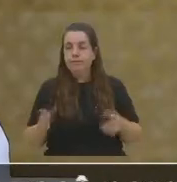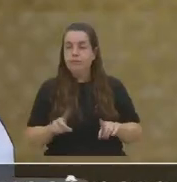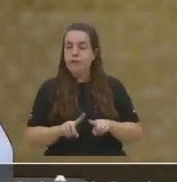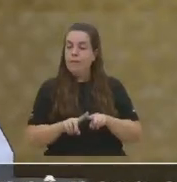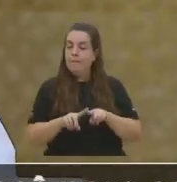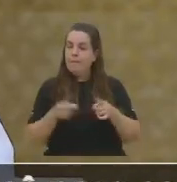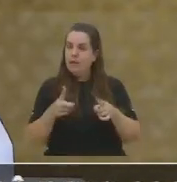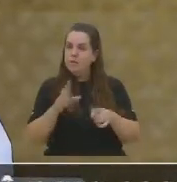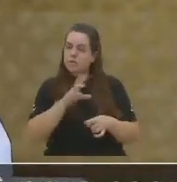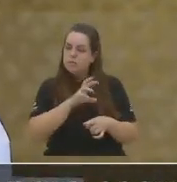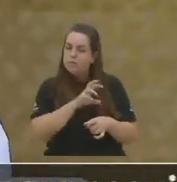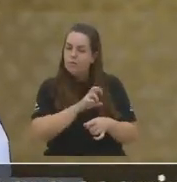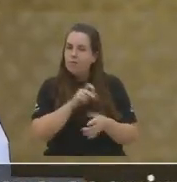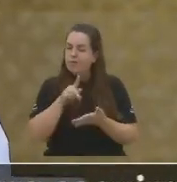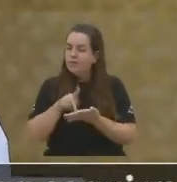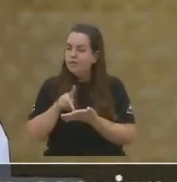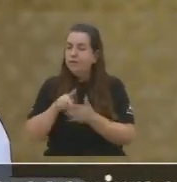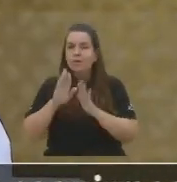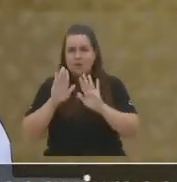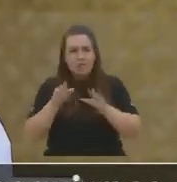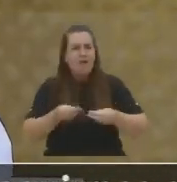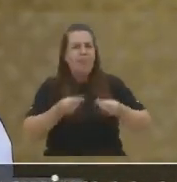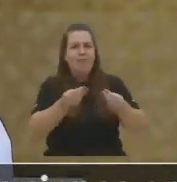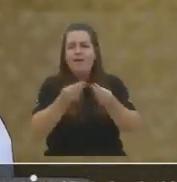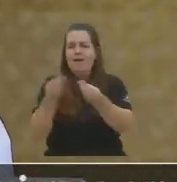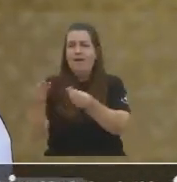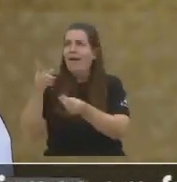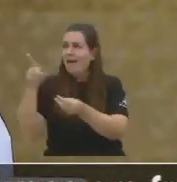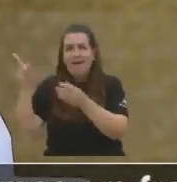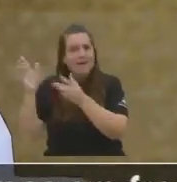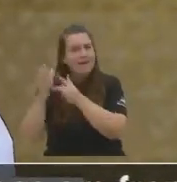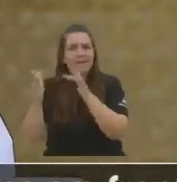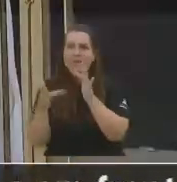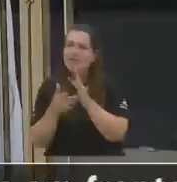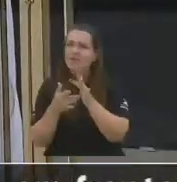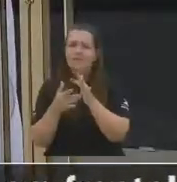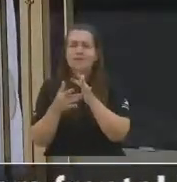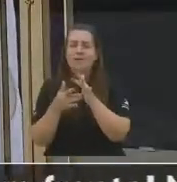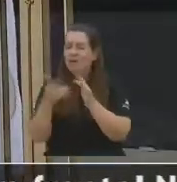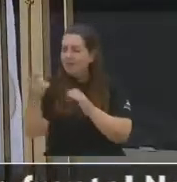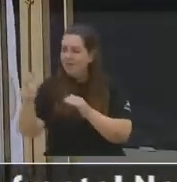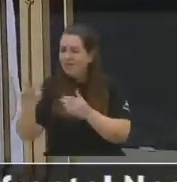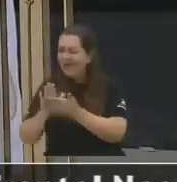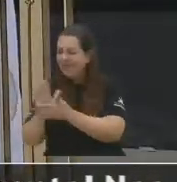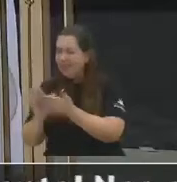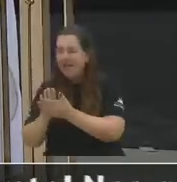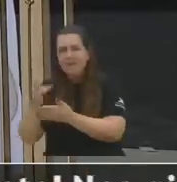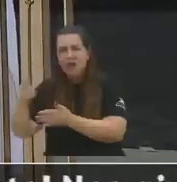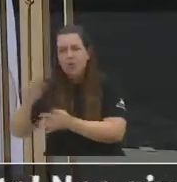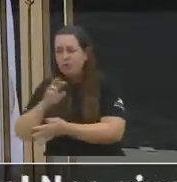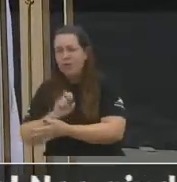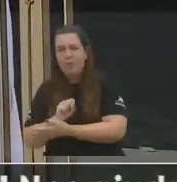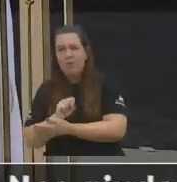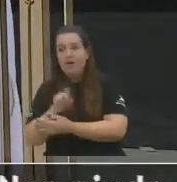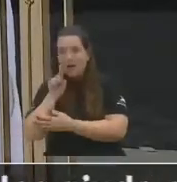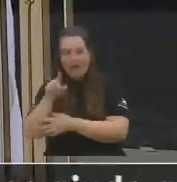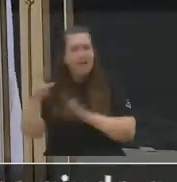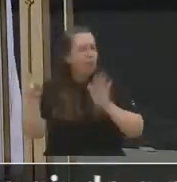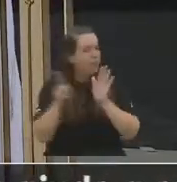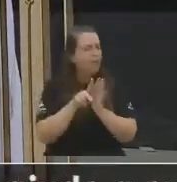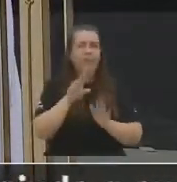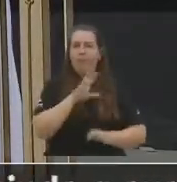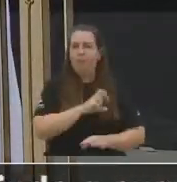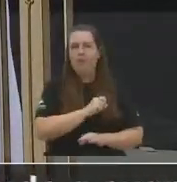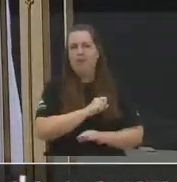Mas o amor verdadeiro já foi dado, é Cristo. E não há outro meio de amar verdadeiramente a não